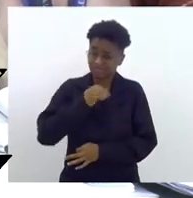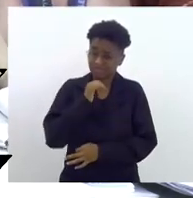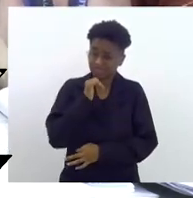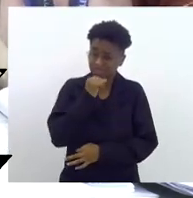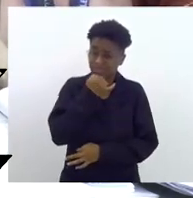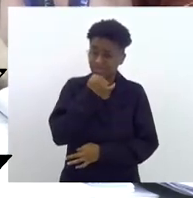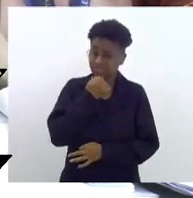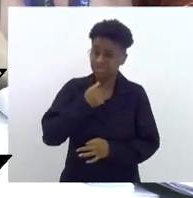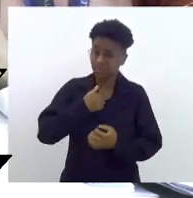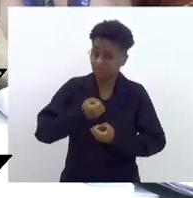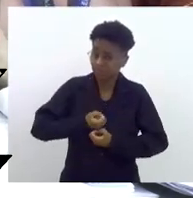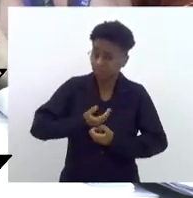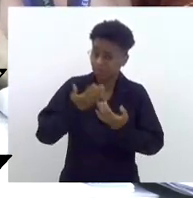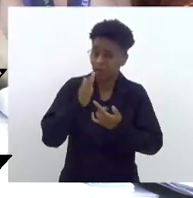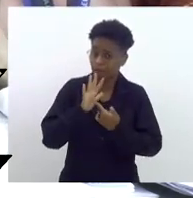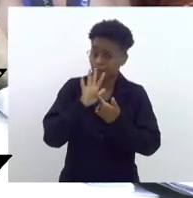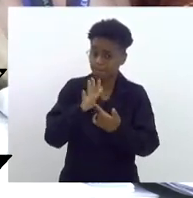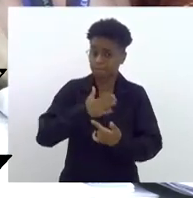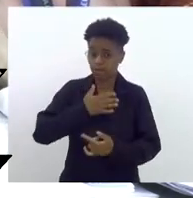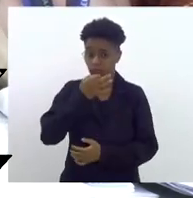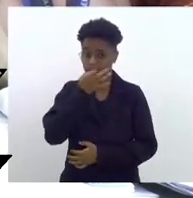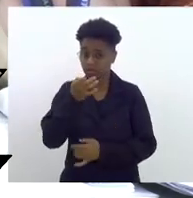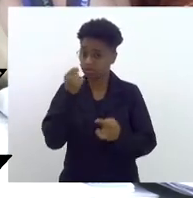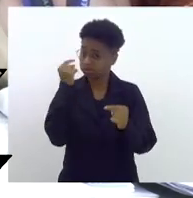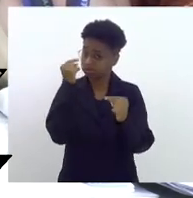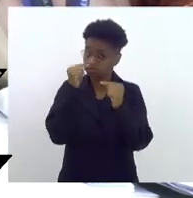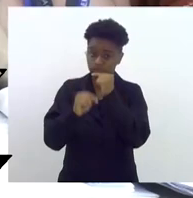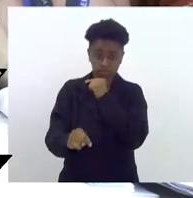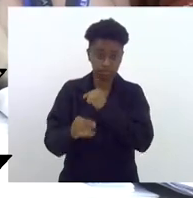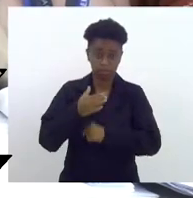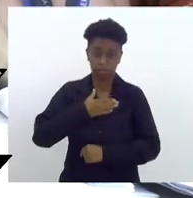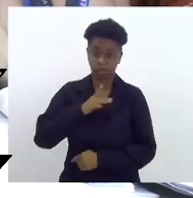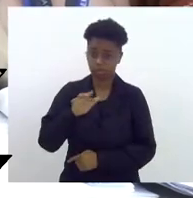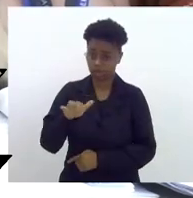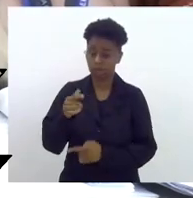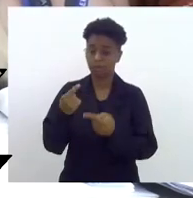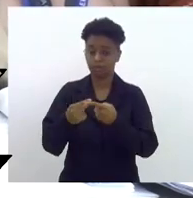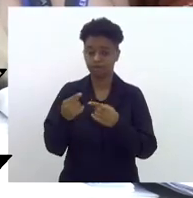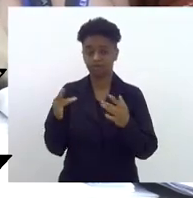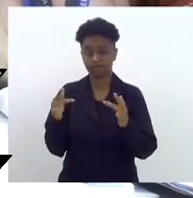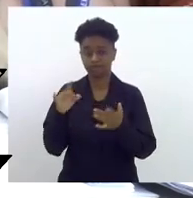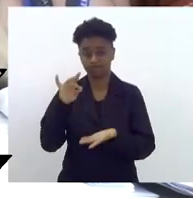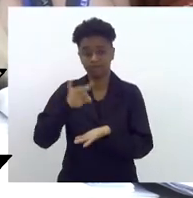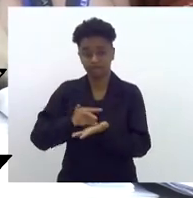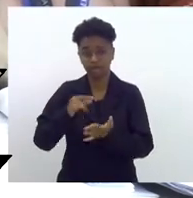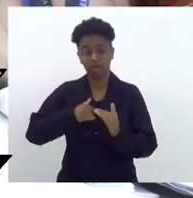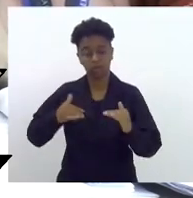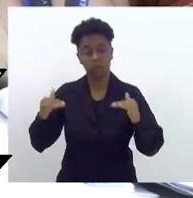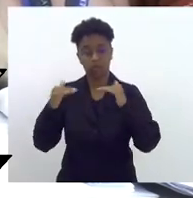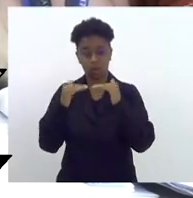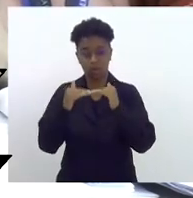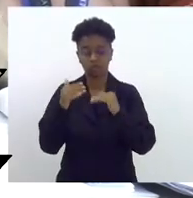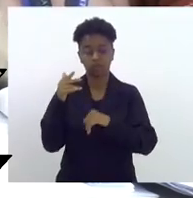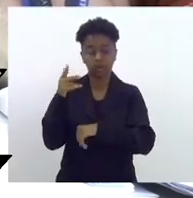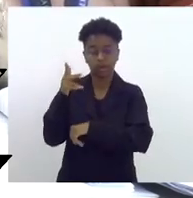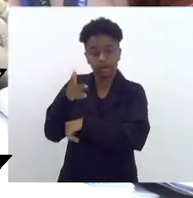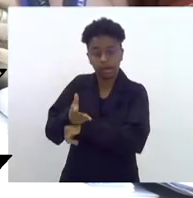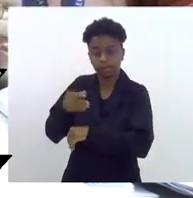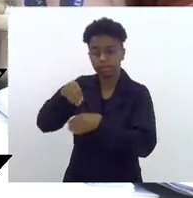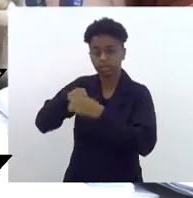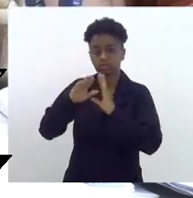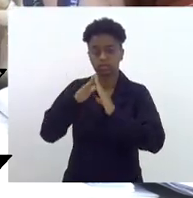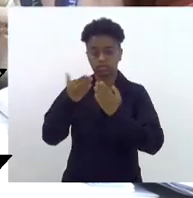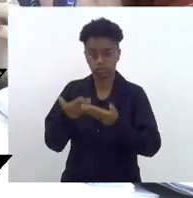externar minha opinião divergente do Meu Irmão Márcio porque sou de fato a favor das câmeras nas escolas e